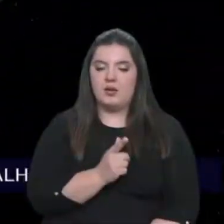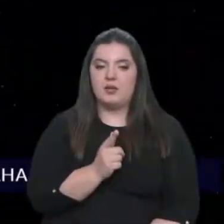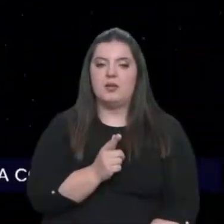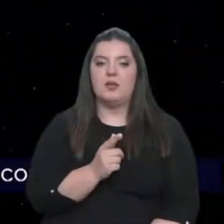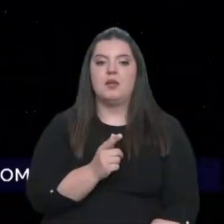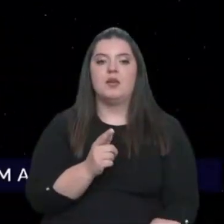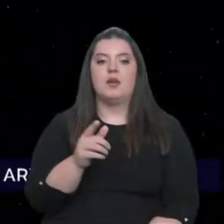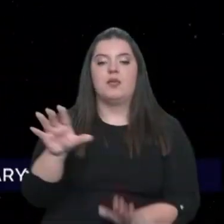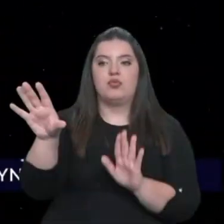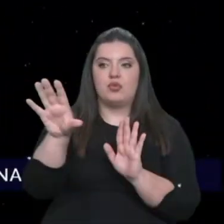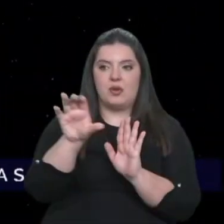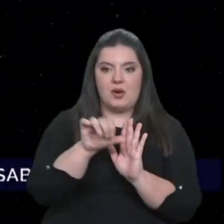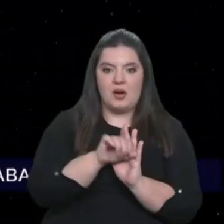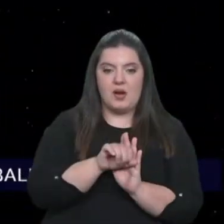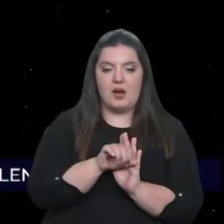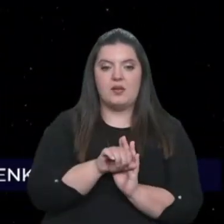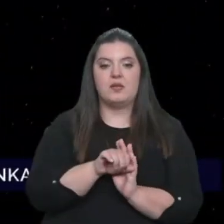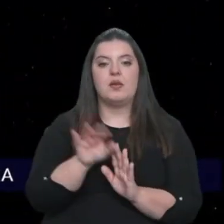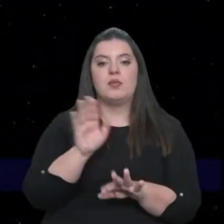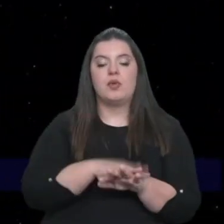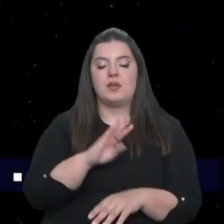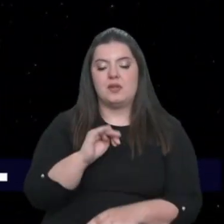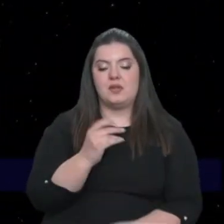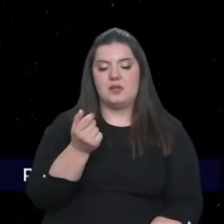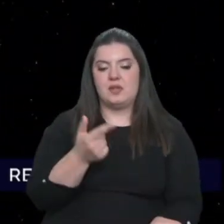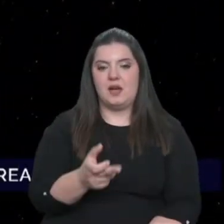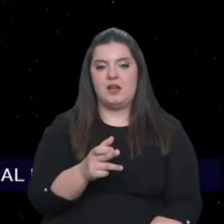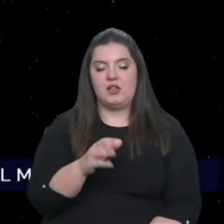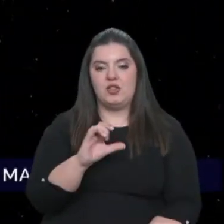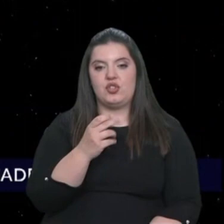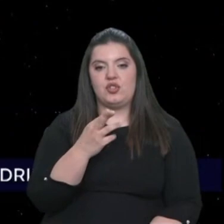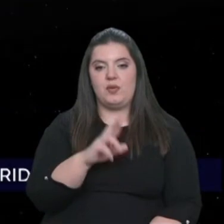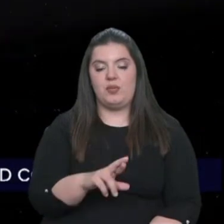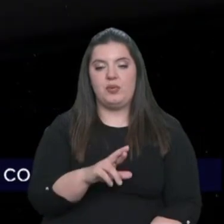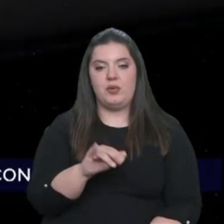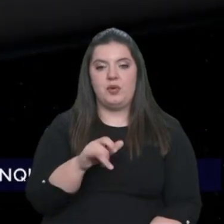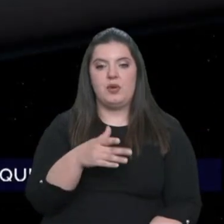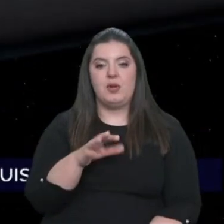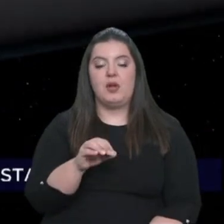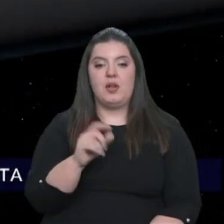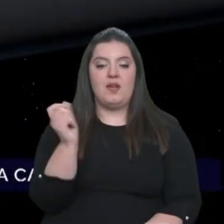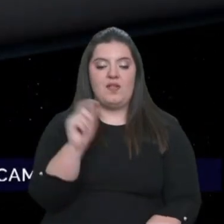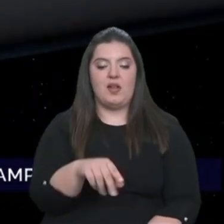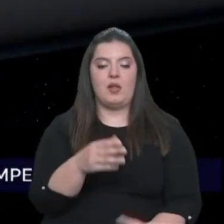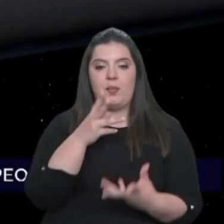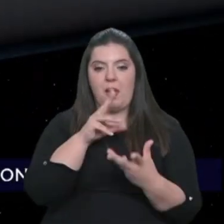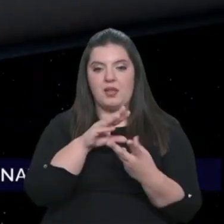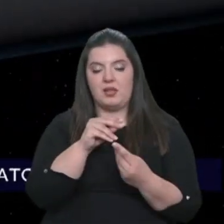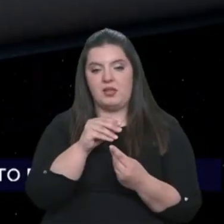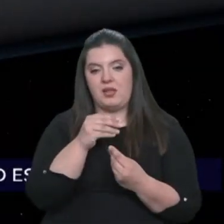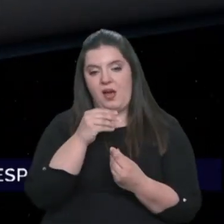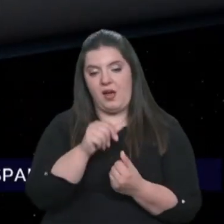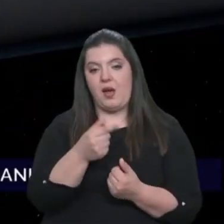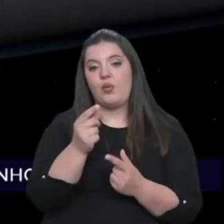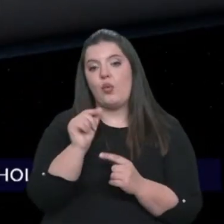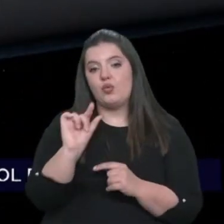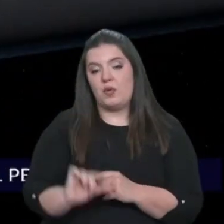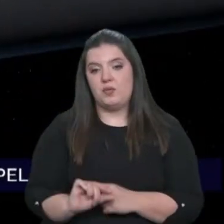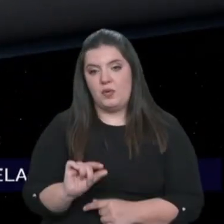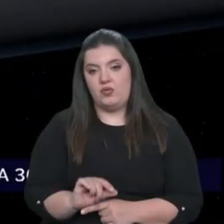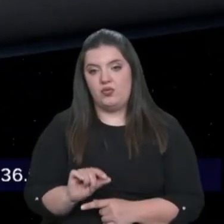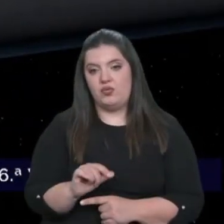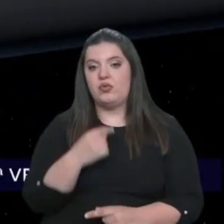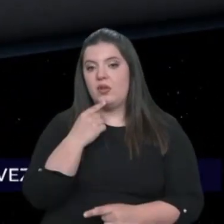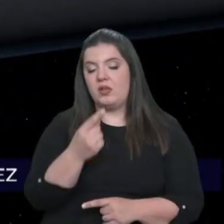ser recolhida pela Starship e ser enviado para a Terra, com custos muito mais baixos. E diz